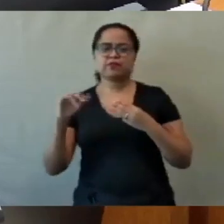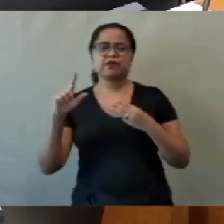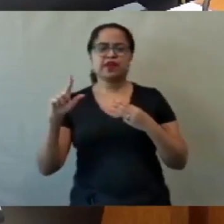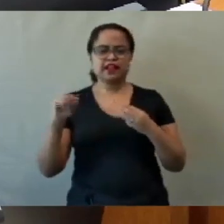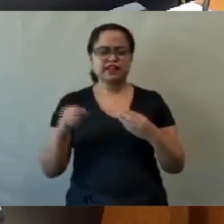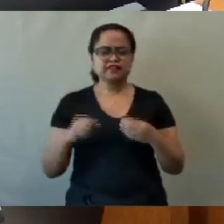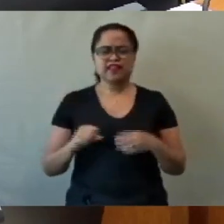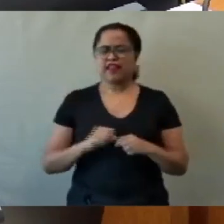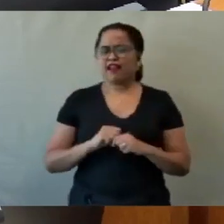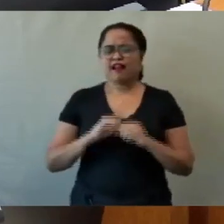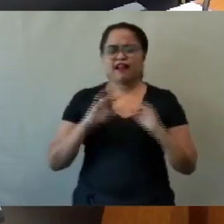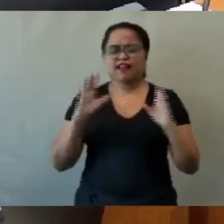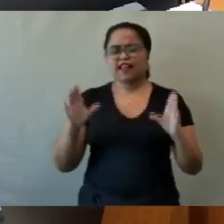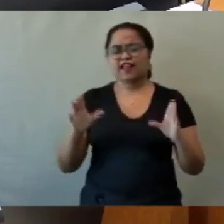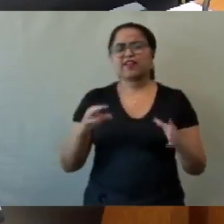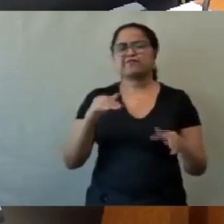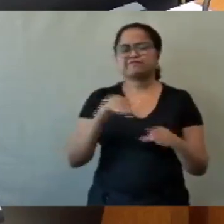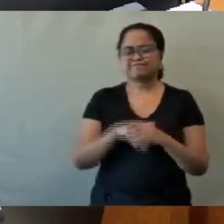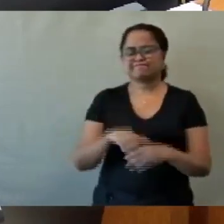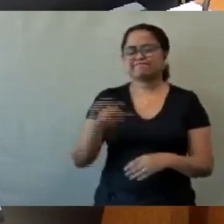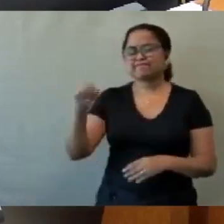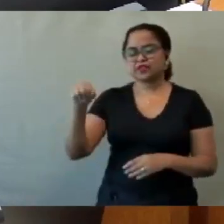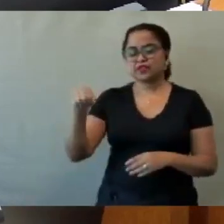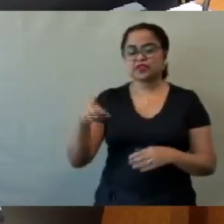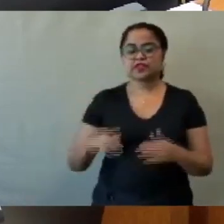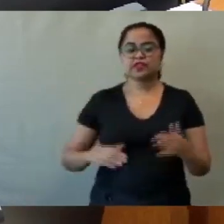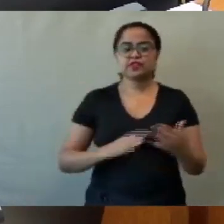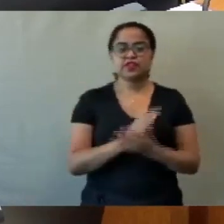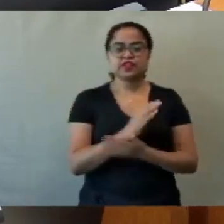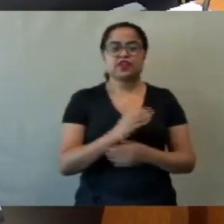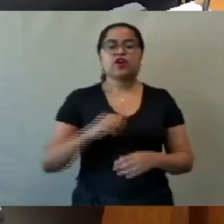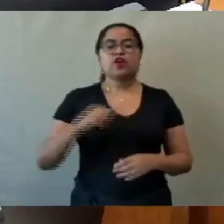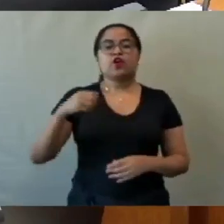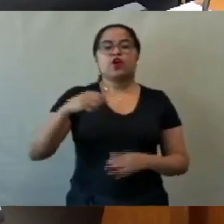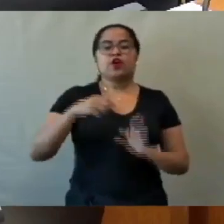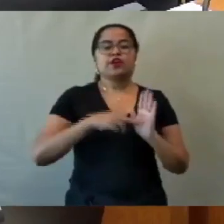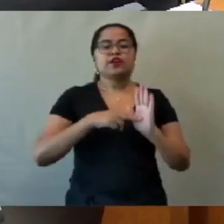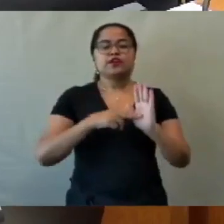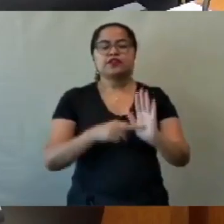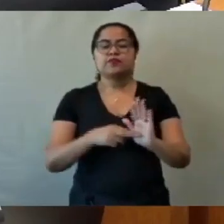de acordo. Fica aprovado o requerimento de comissão